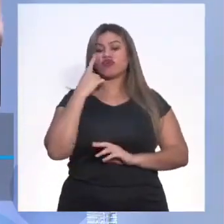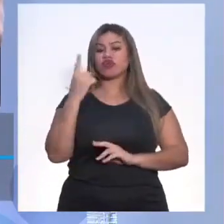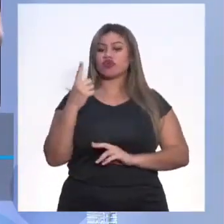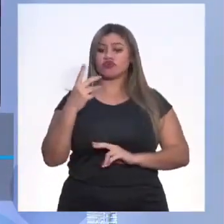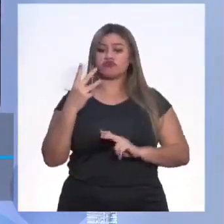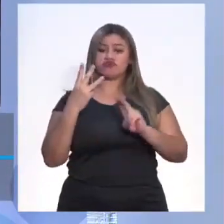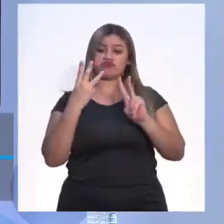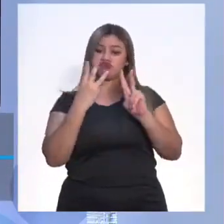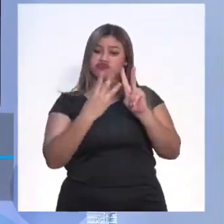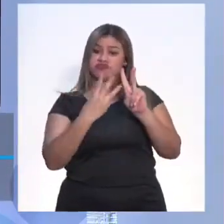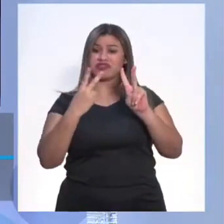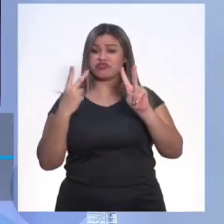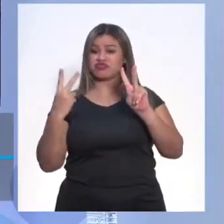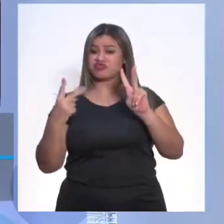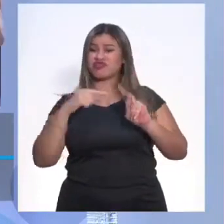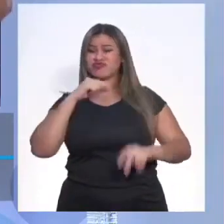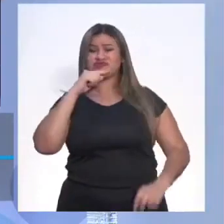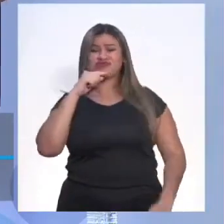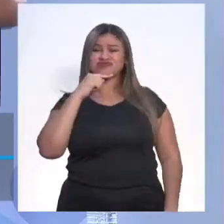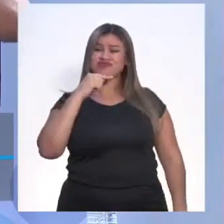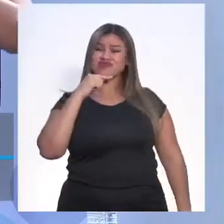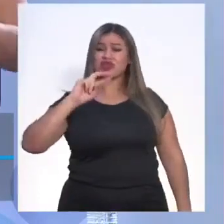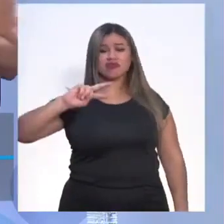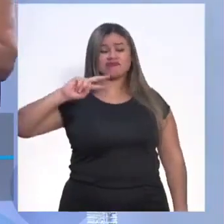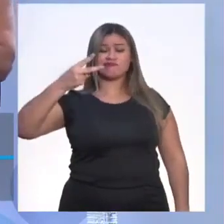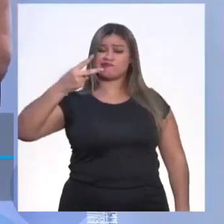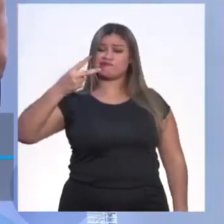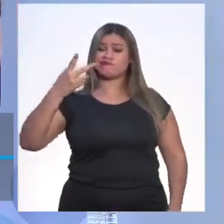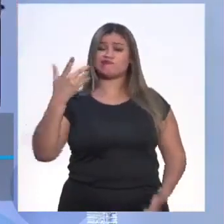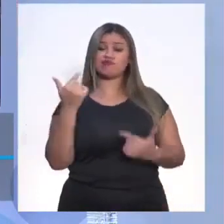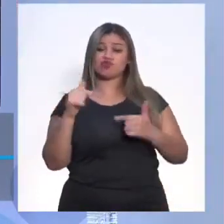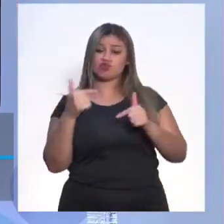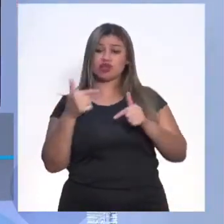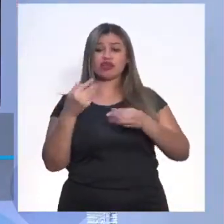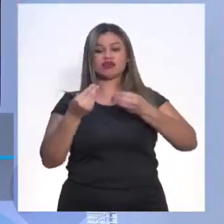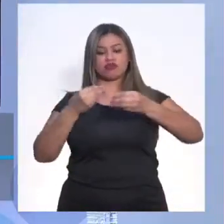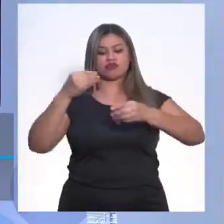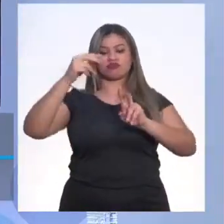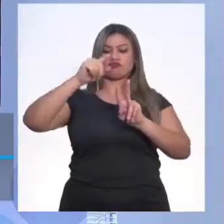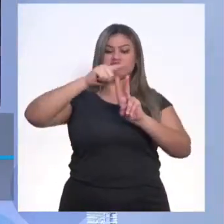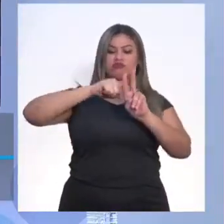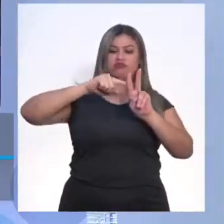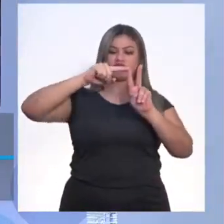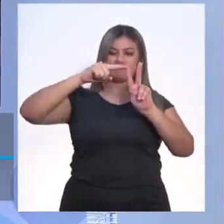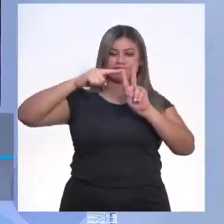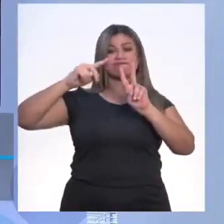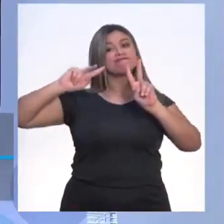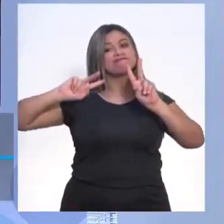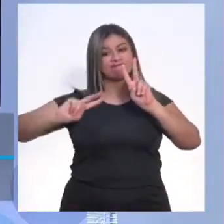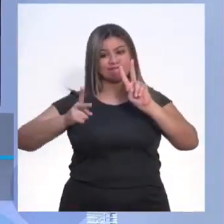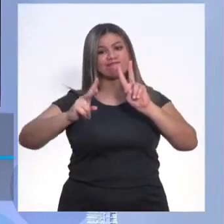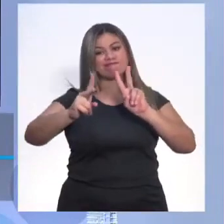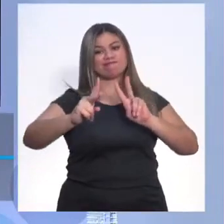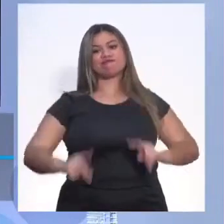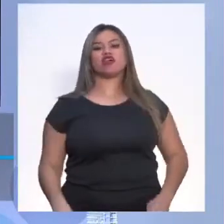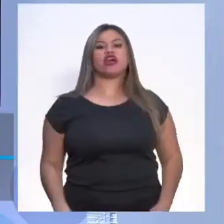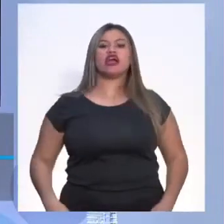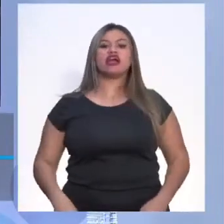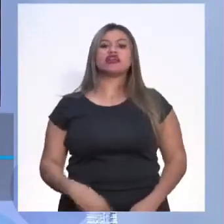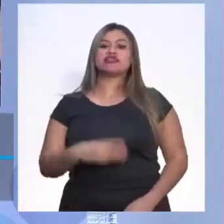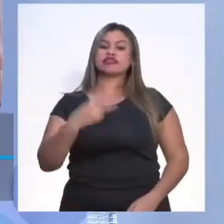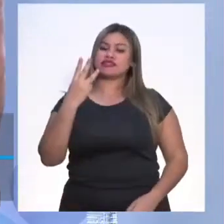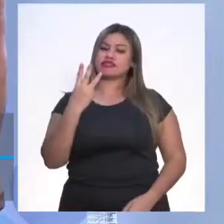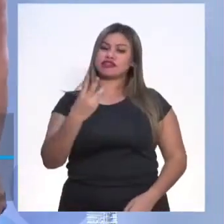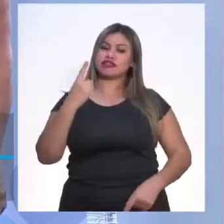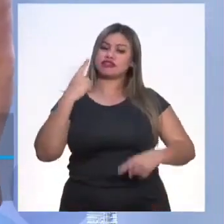não têm potência 2, eles vão permanecer na raiz. Então, eu multiplico 3 vezes 2 e ele